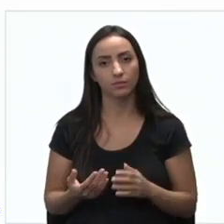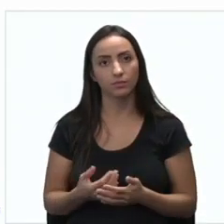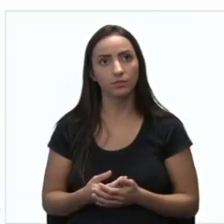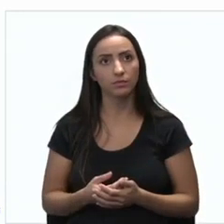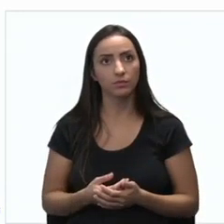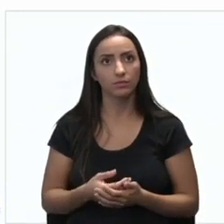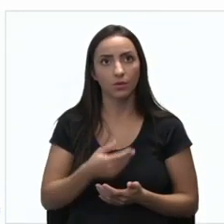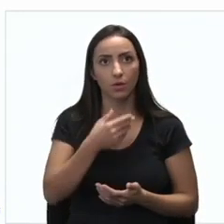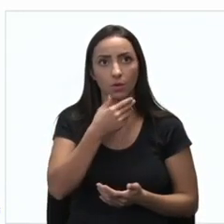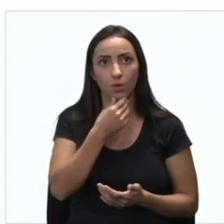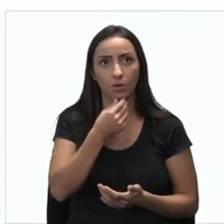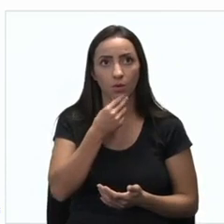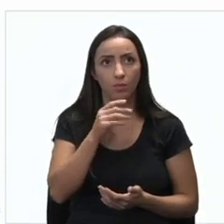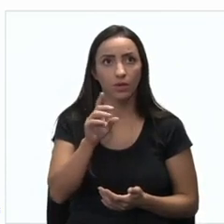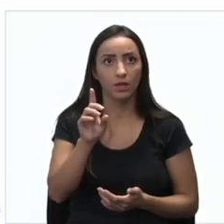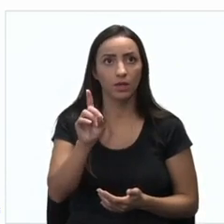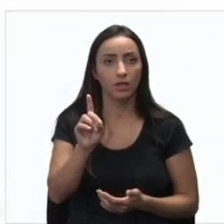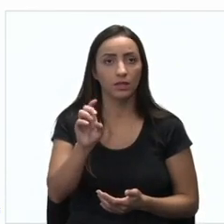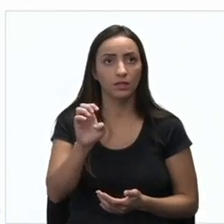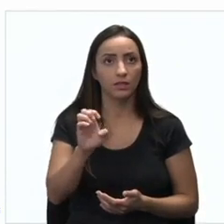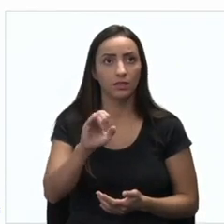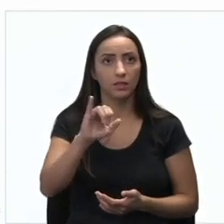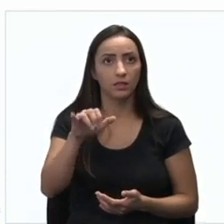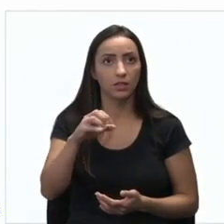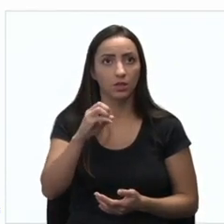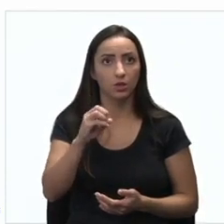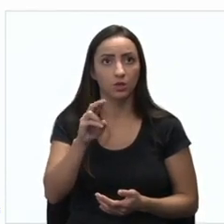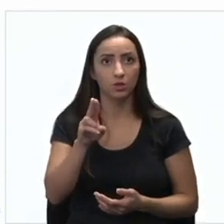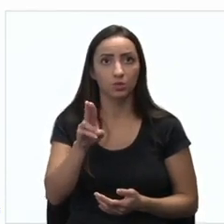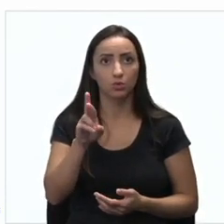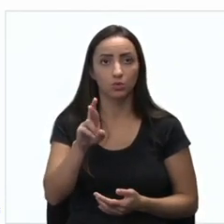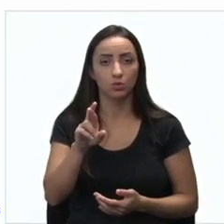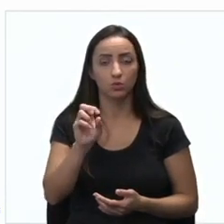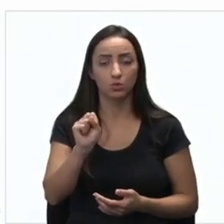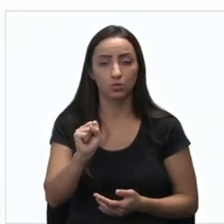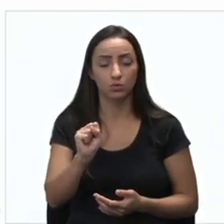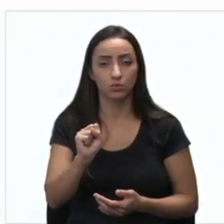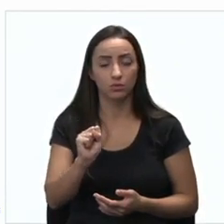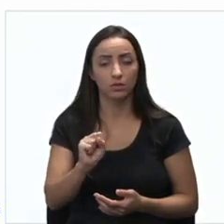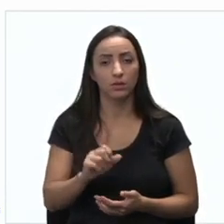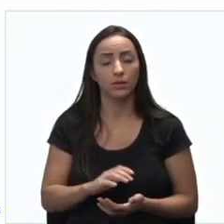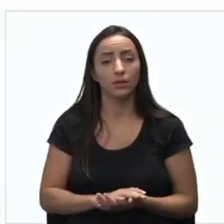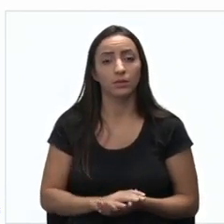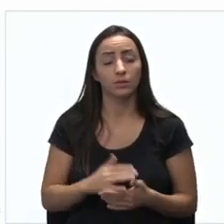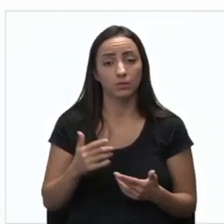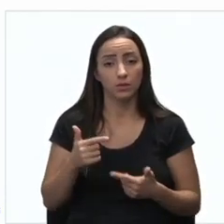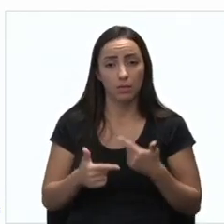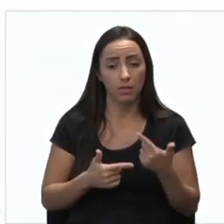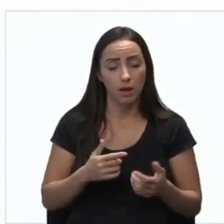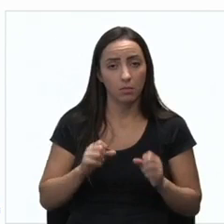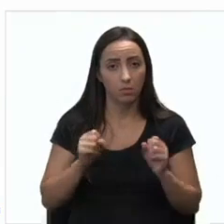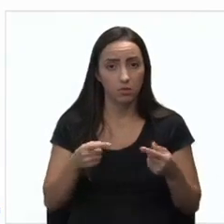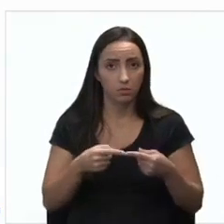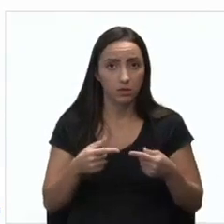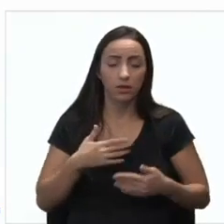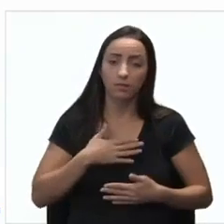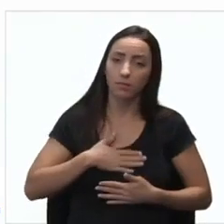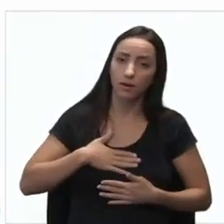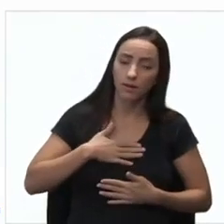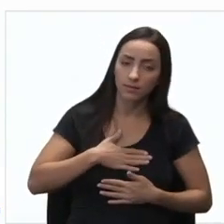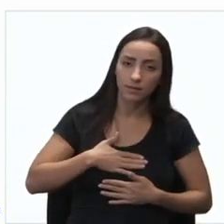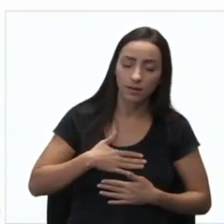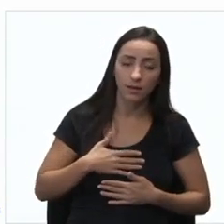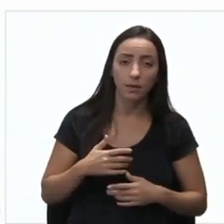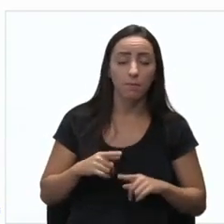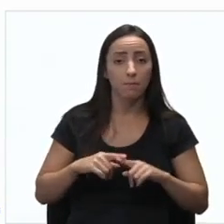Dejour, o trabalho tanto pode ser fonte de prazer e um meio pelo qual ocorre a consolidação da